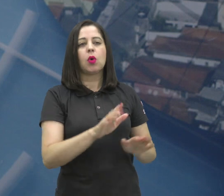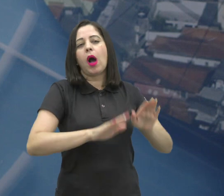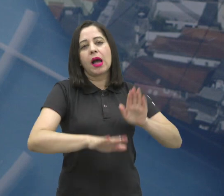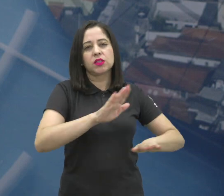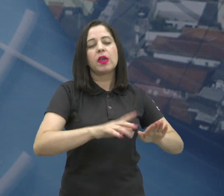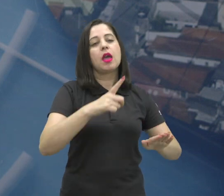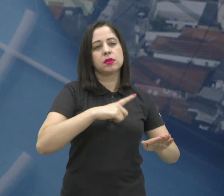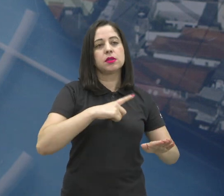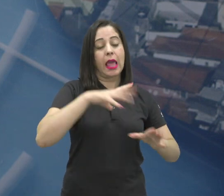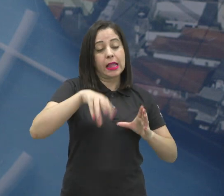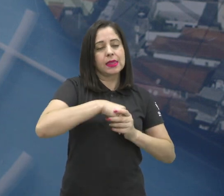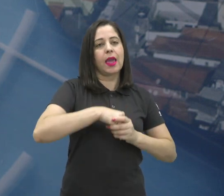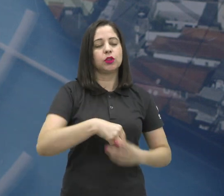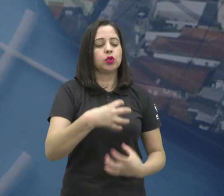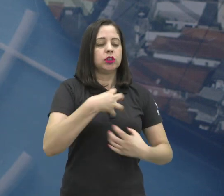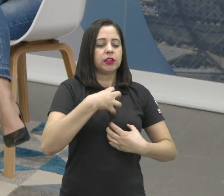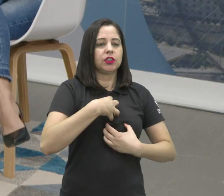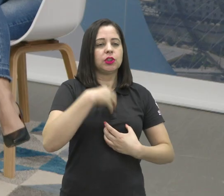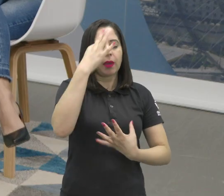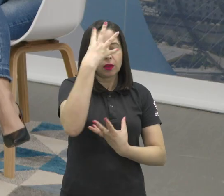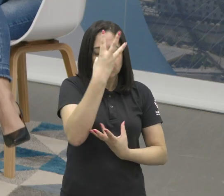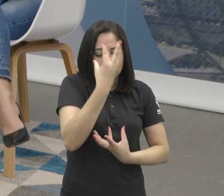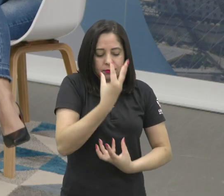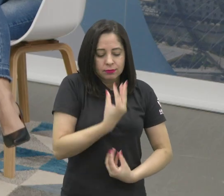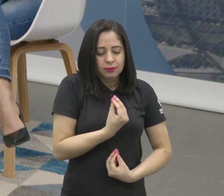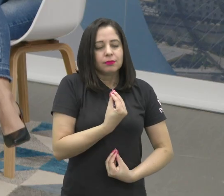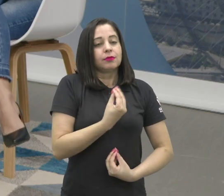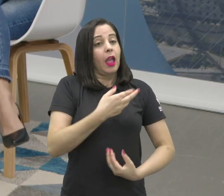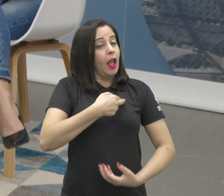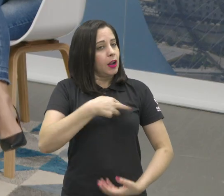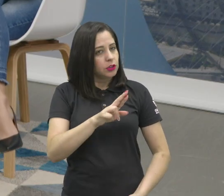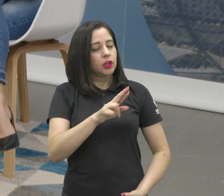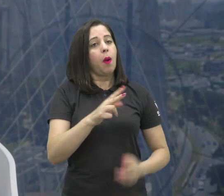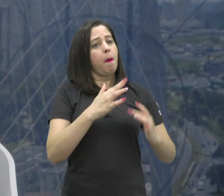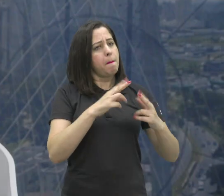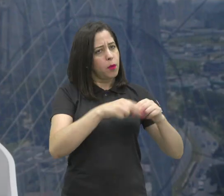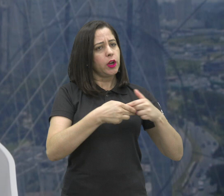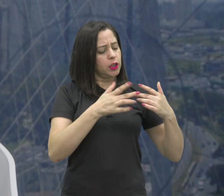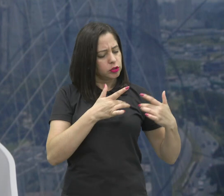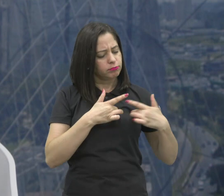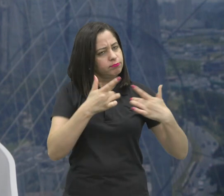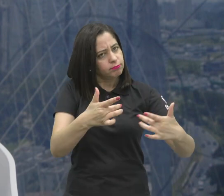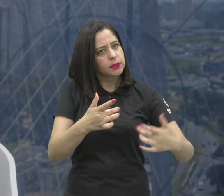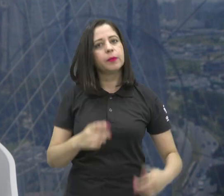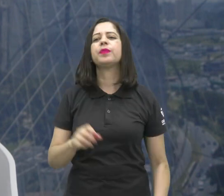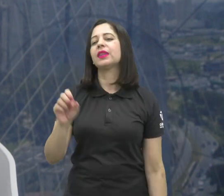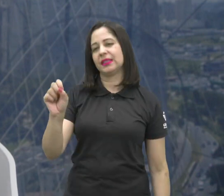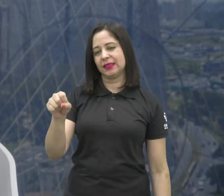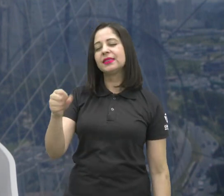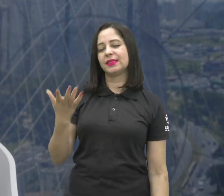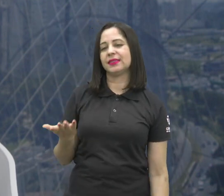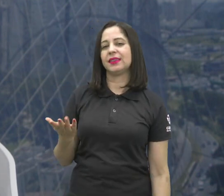espiritual, moral também. Sim, sim. Eu acho que de início, né, são esses conceitos que